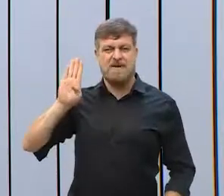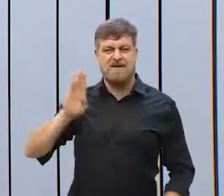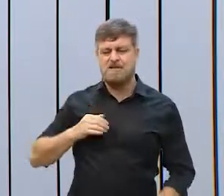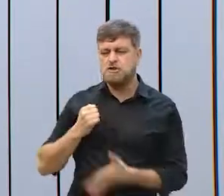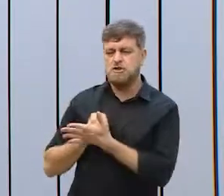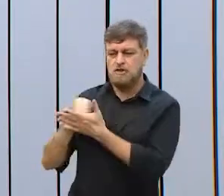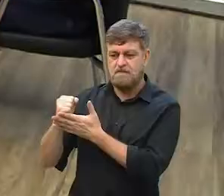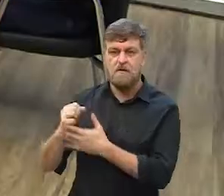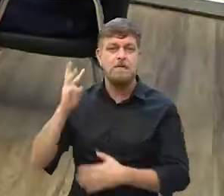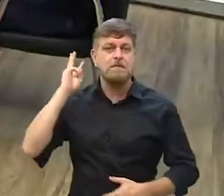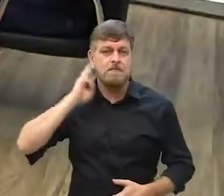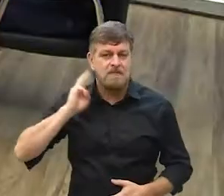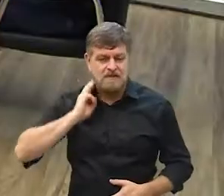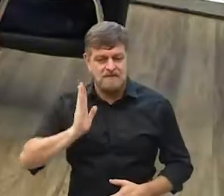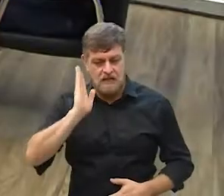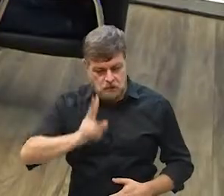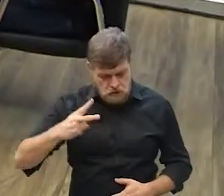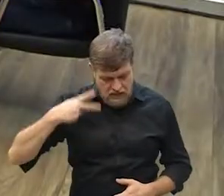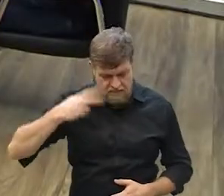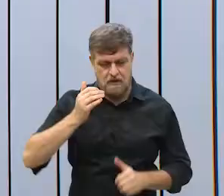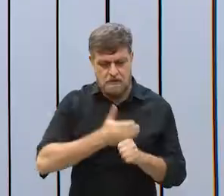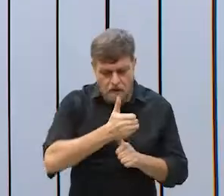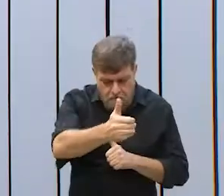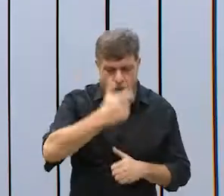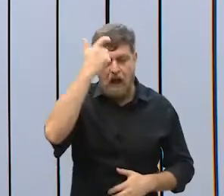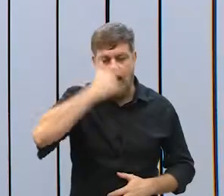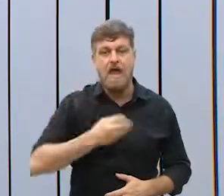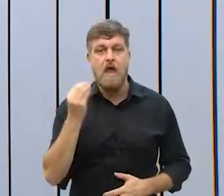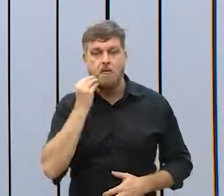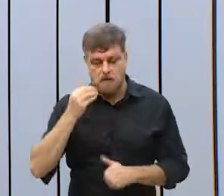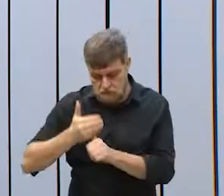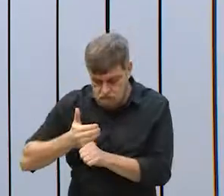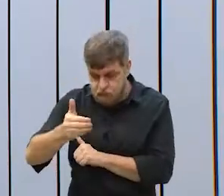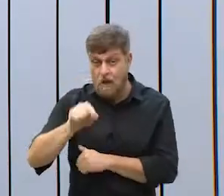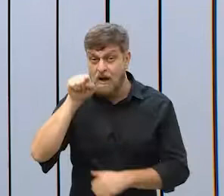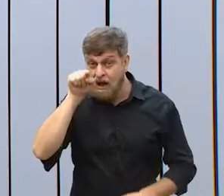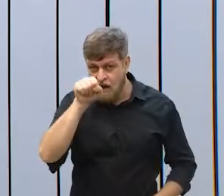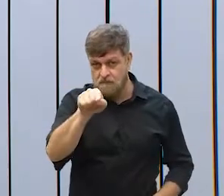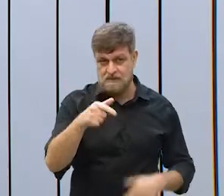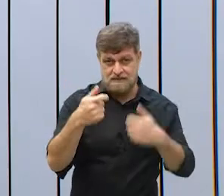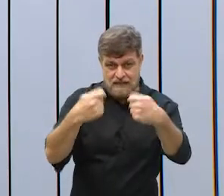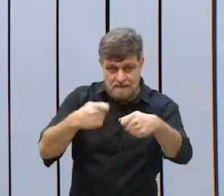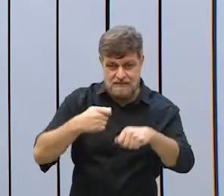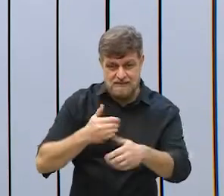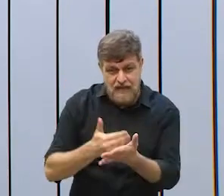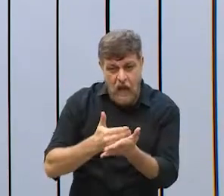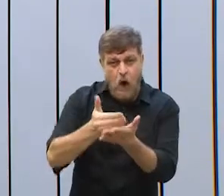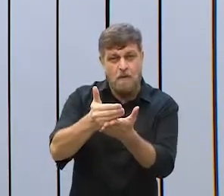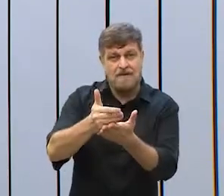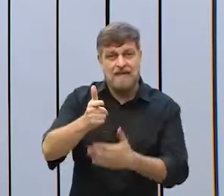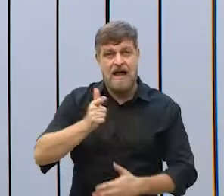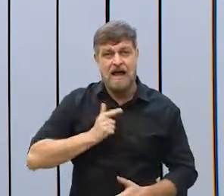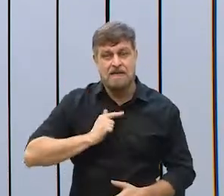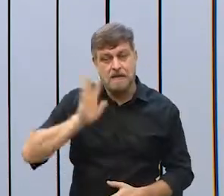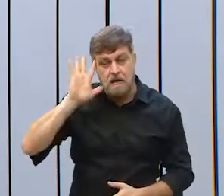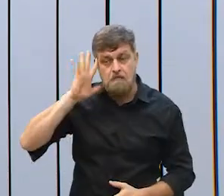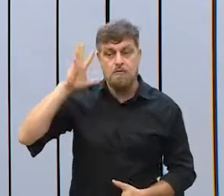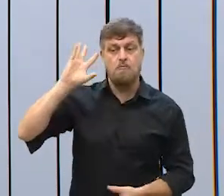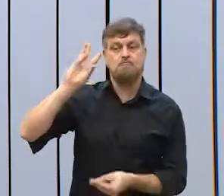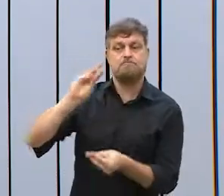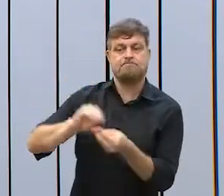passou, o Cecílio já está aqui, eu já estou aqui, e agora você aí precisa começar a ter o